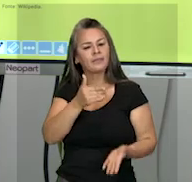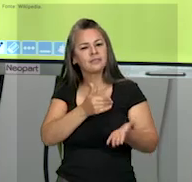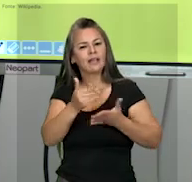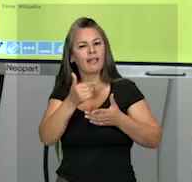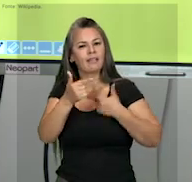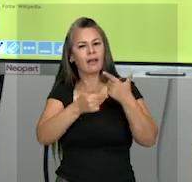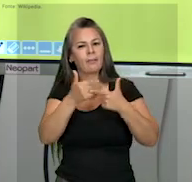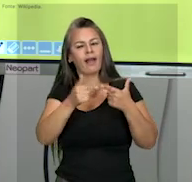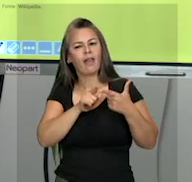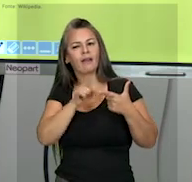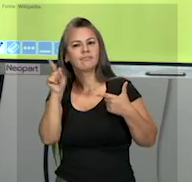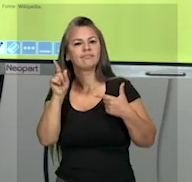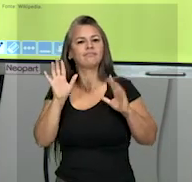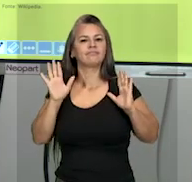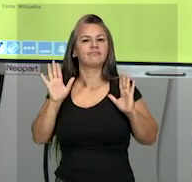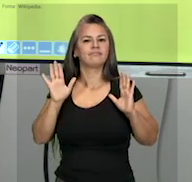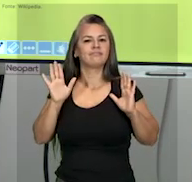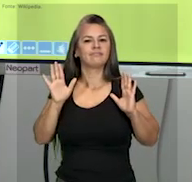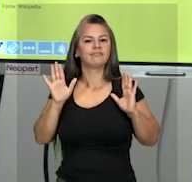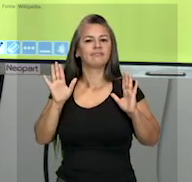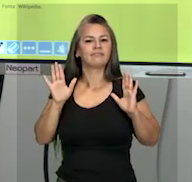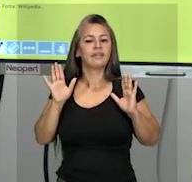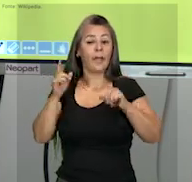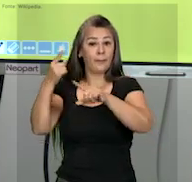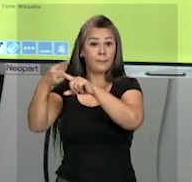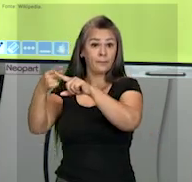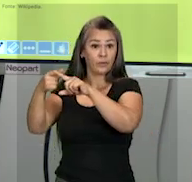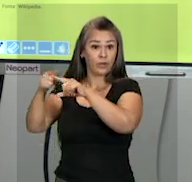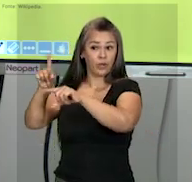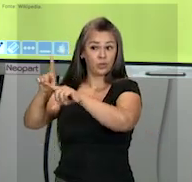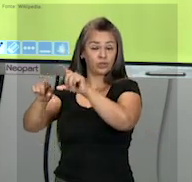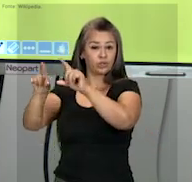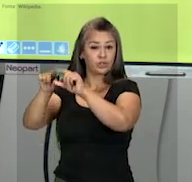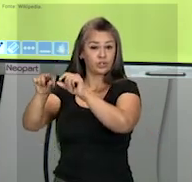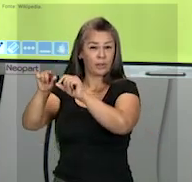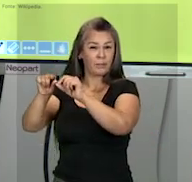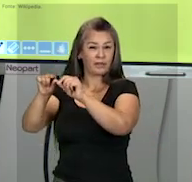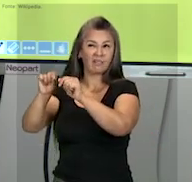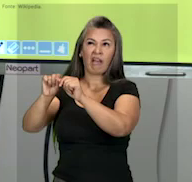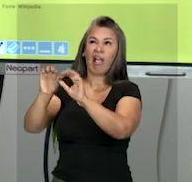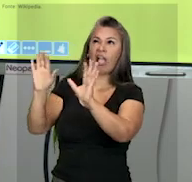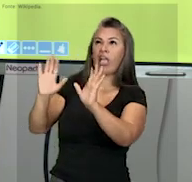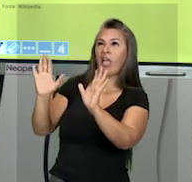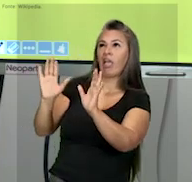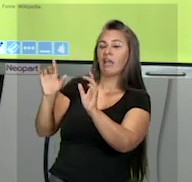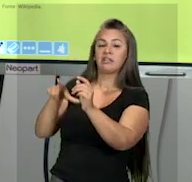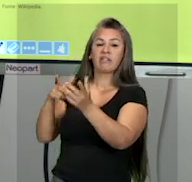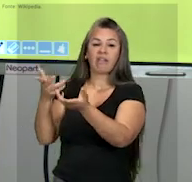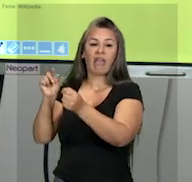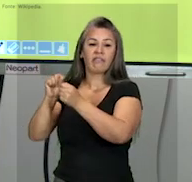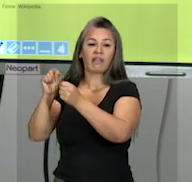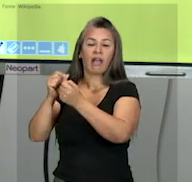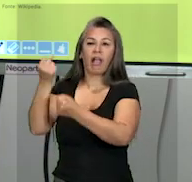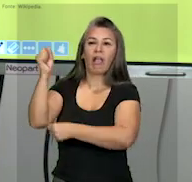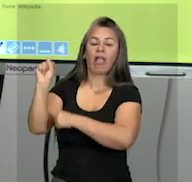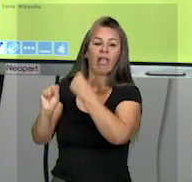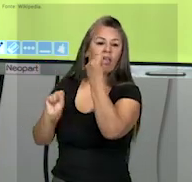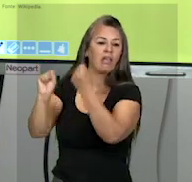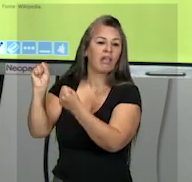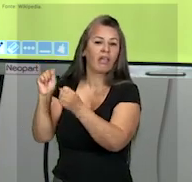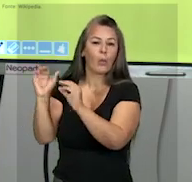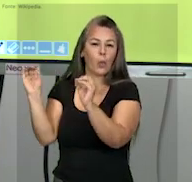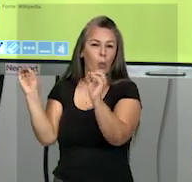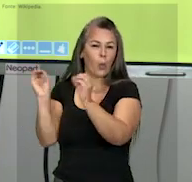mais pobre, com menos estudos, é uma mão de obra mais barata. Então, os japoneses não queriam ficar mais nas fábricas produzindo